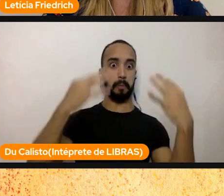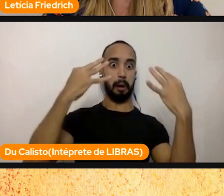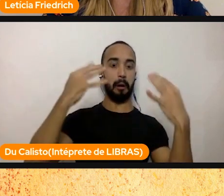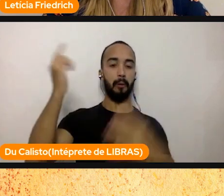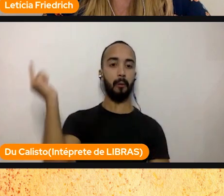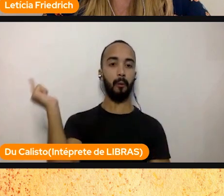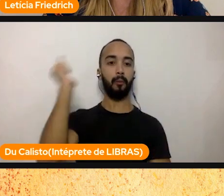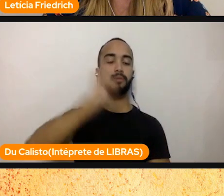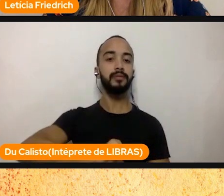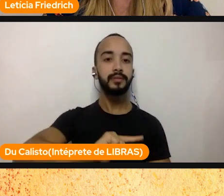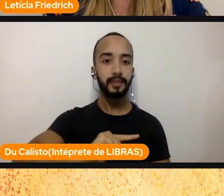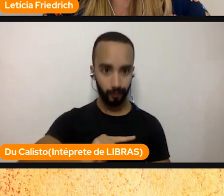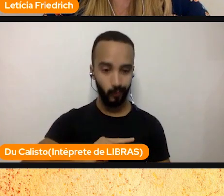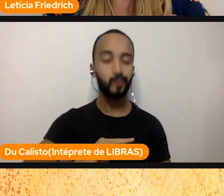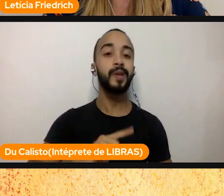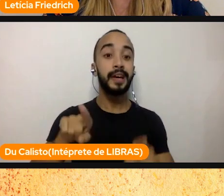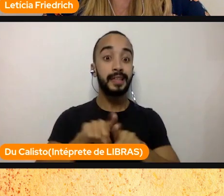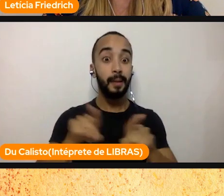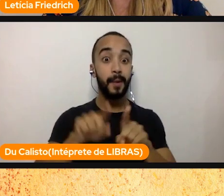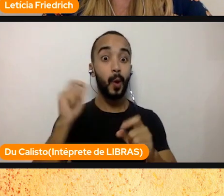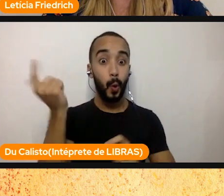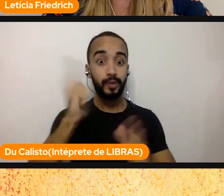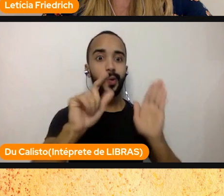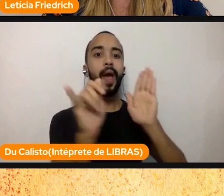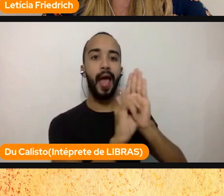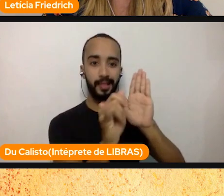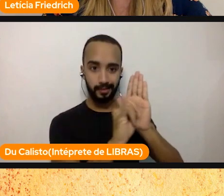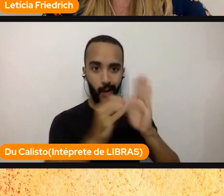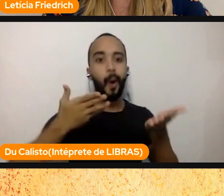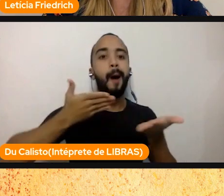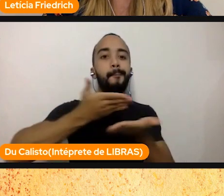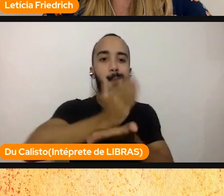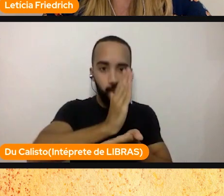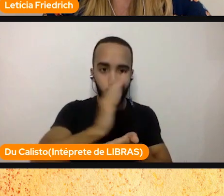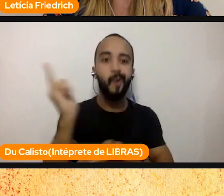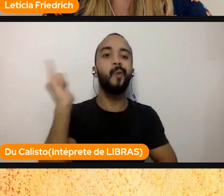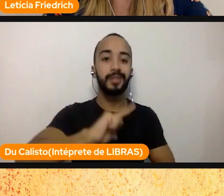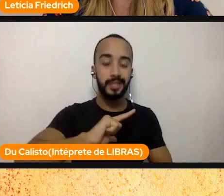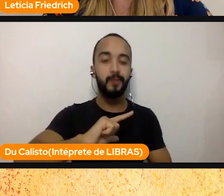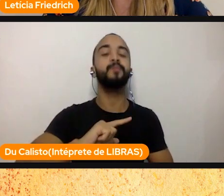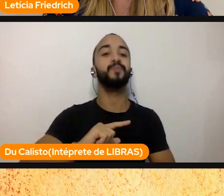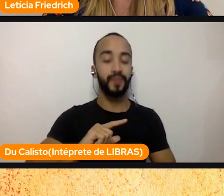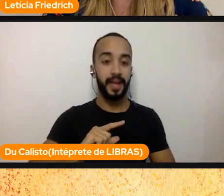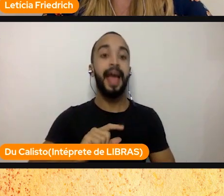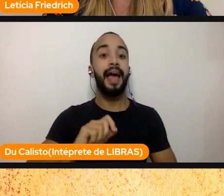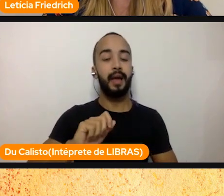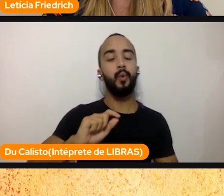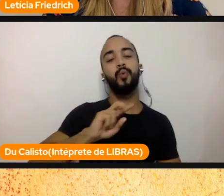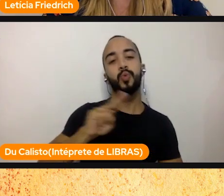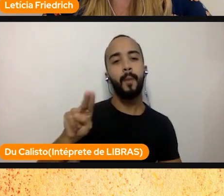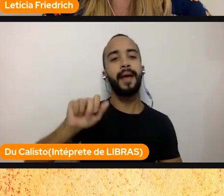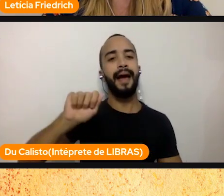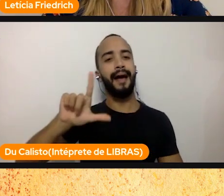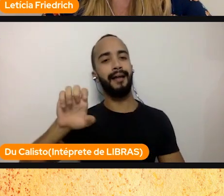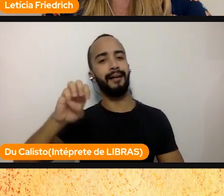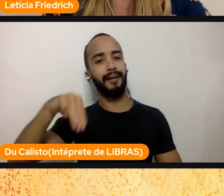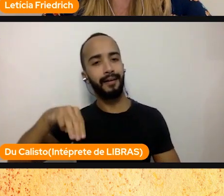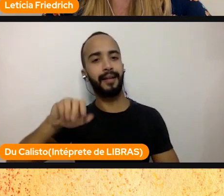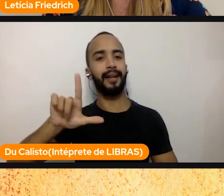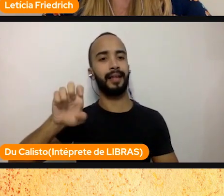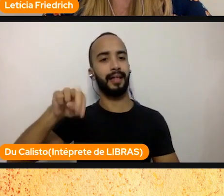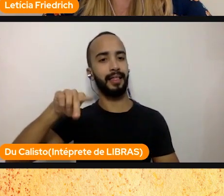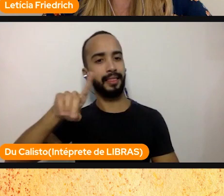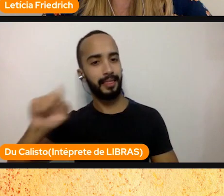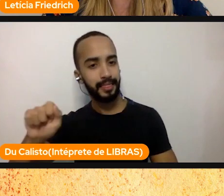primeiro edital um pouquinho maior, que foi o edital do Além da Lenda, na primeira linha de financiamento para a produção da